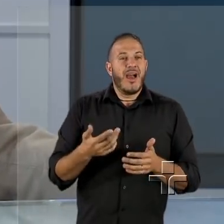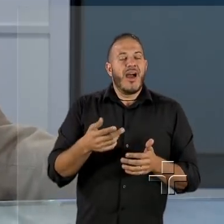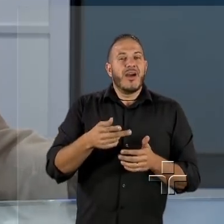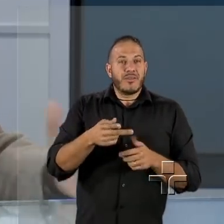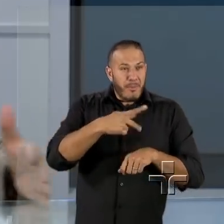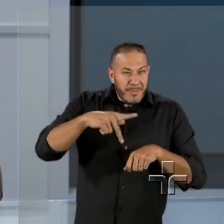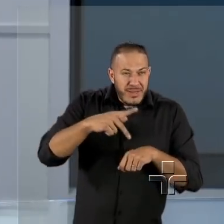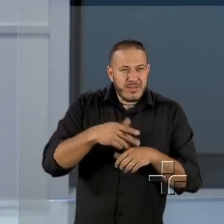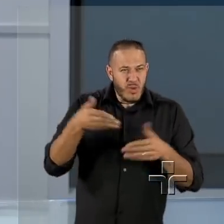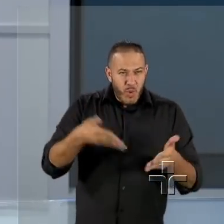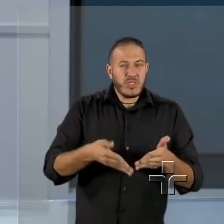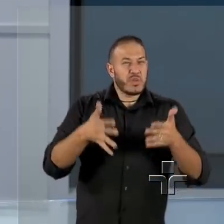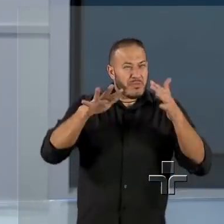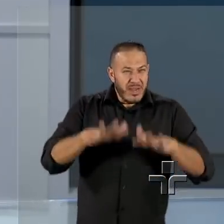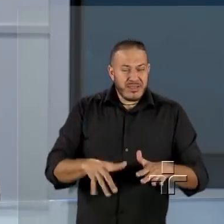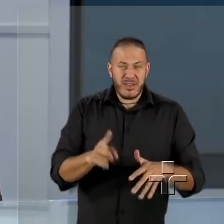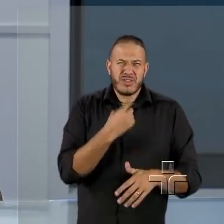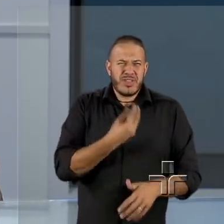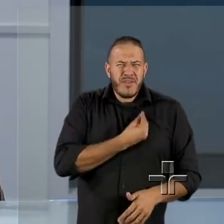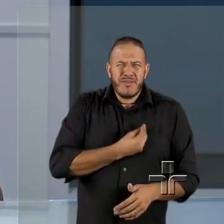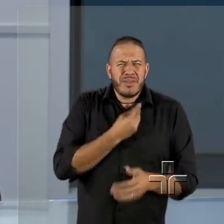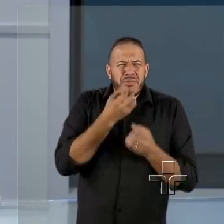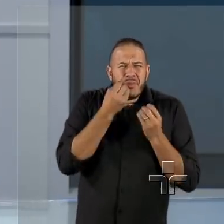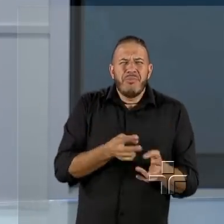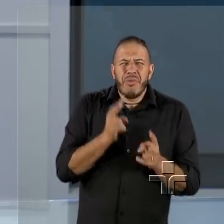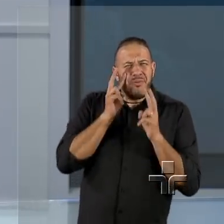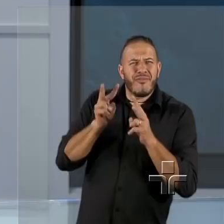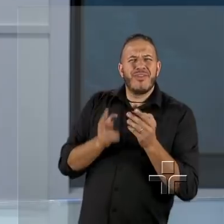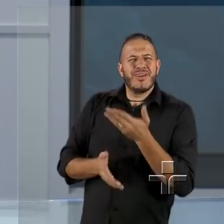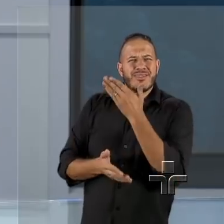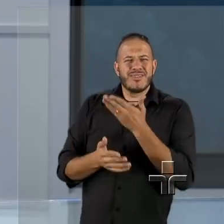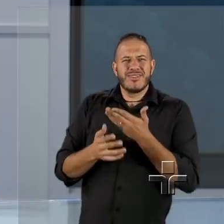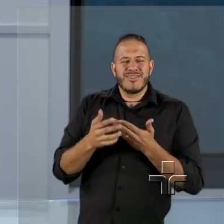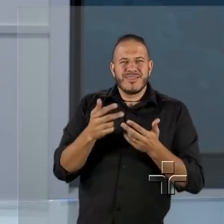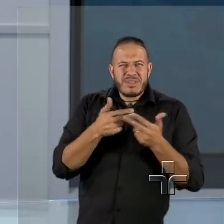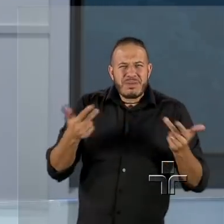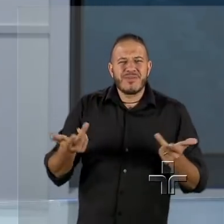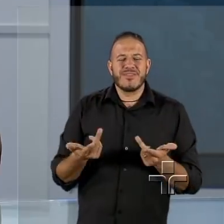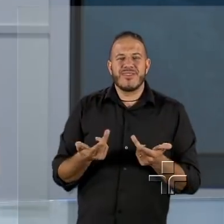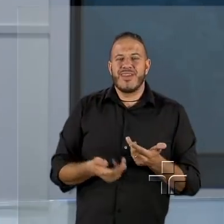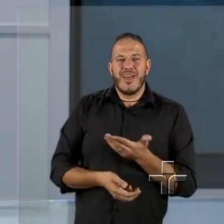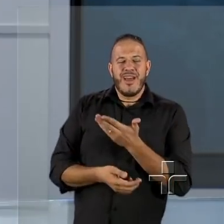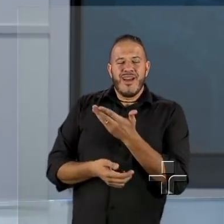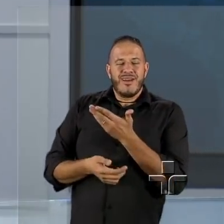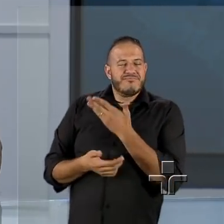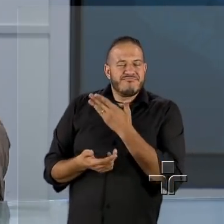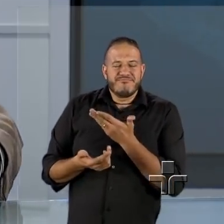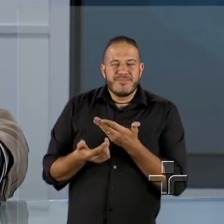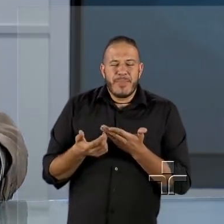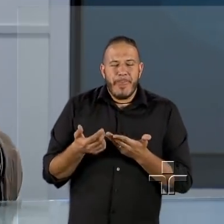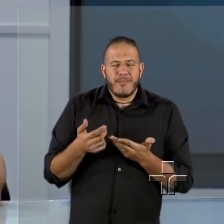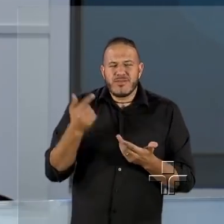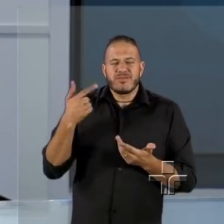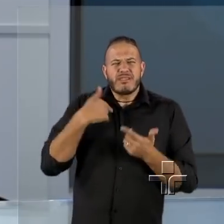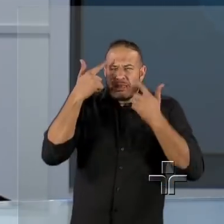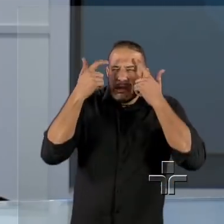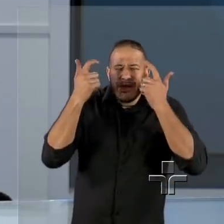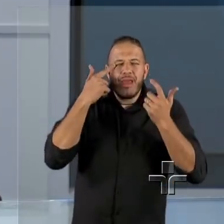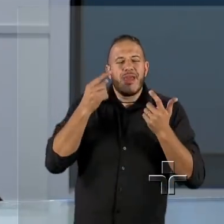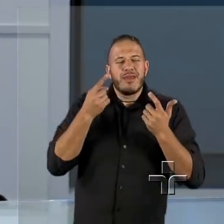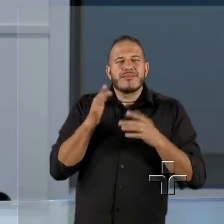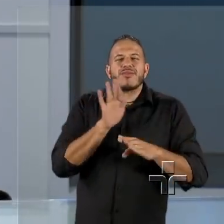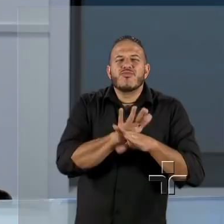Instituto, o João visita a antiga escola para compartilhar o conhecimento. Quero estudar fora para trazer o que eu aprendi para cá e minha empresa